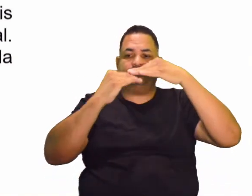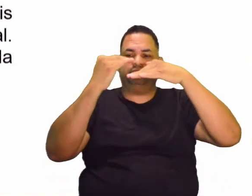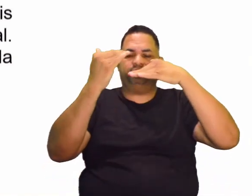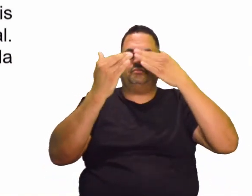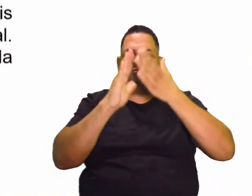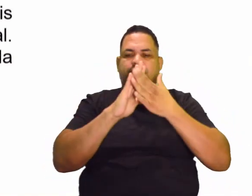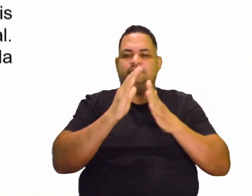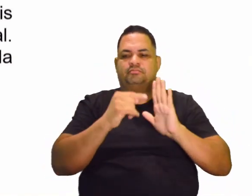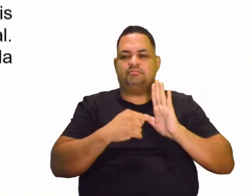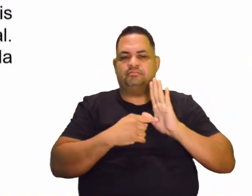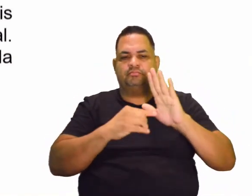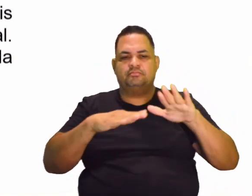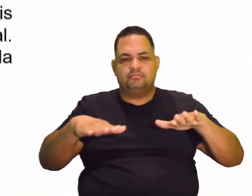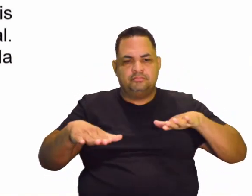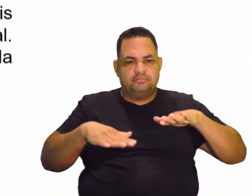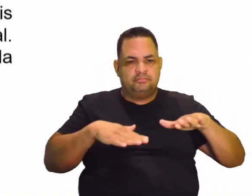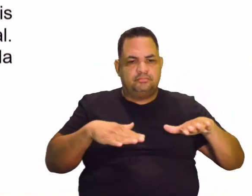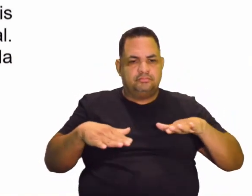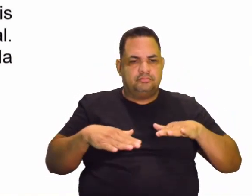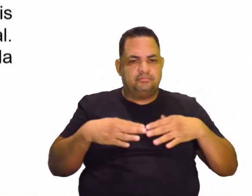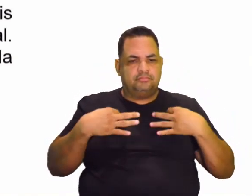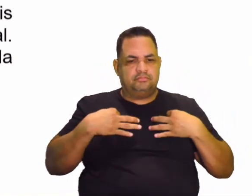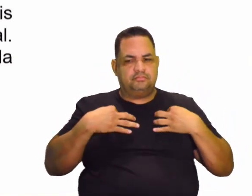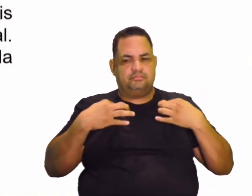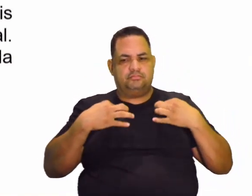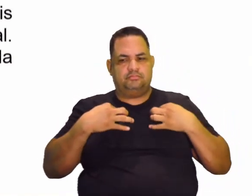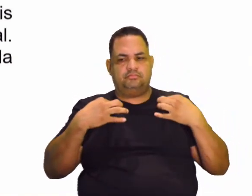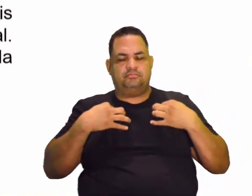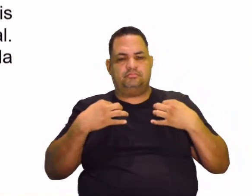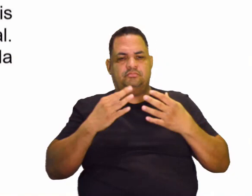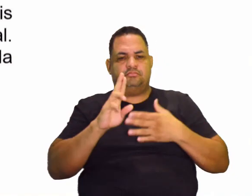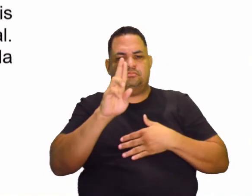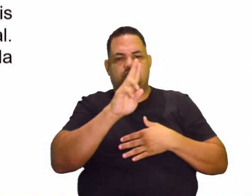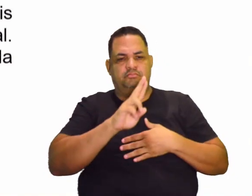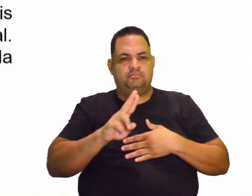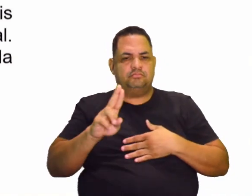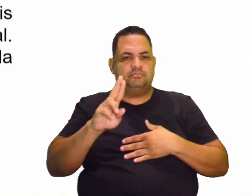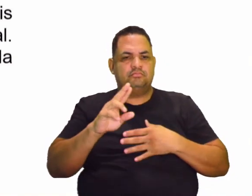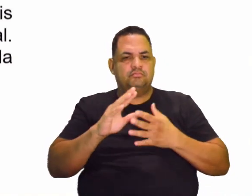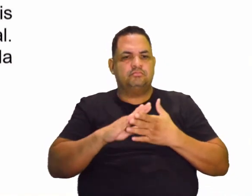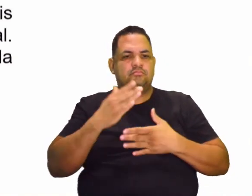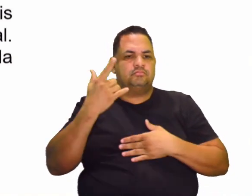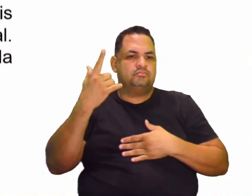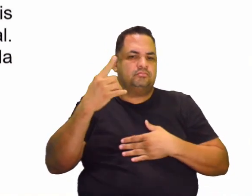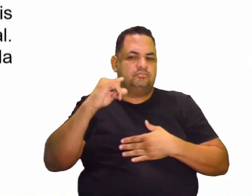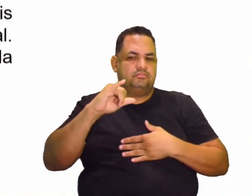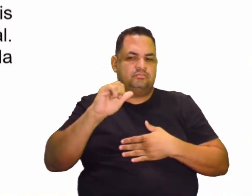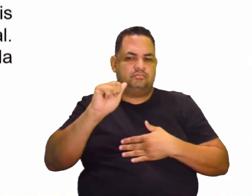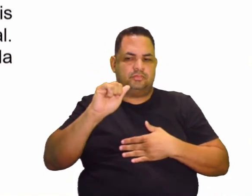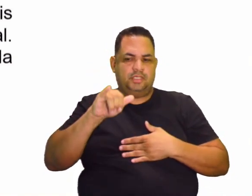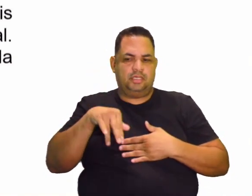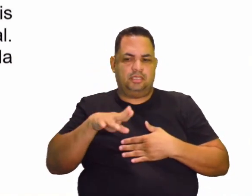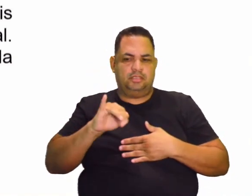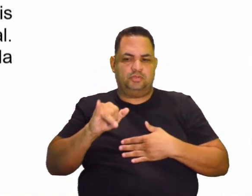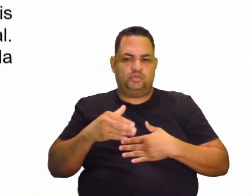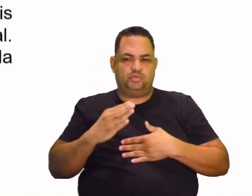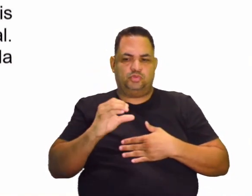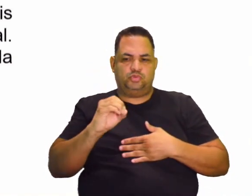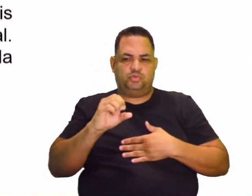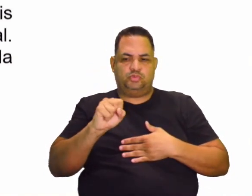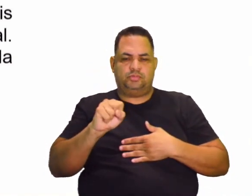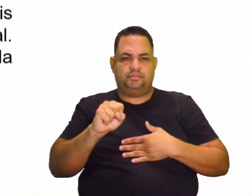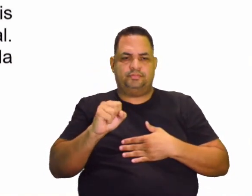já traz movimentos nos tecidos, os anjos aqui ao céu, né,